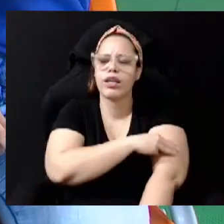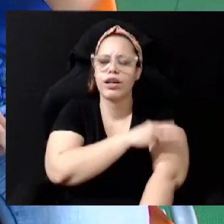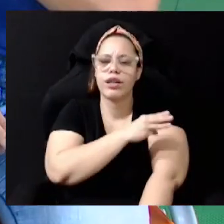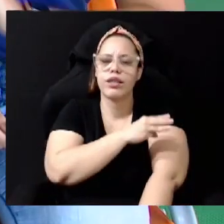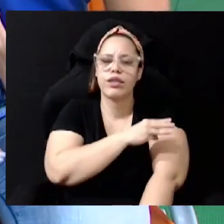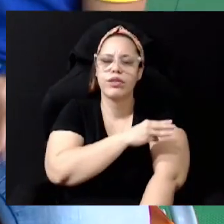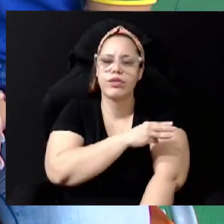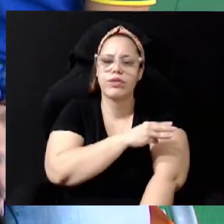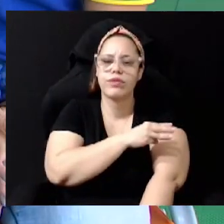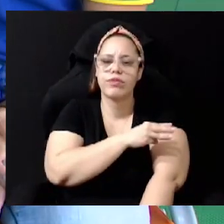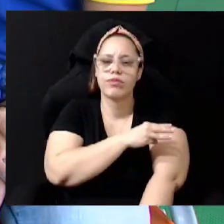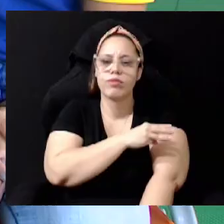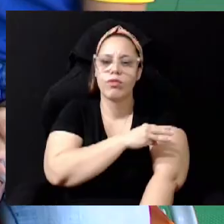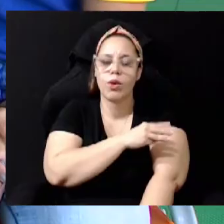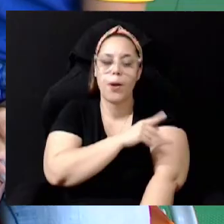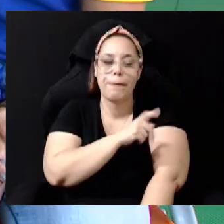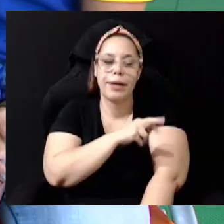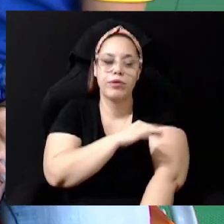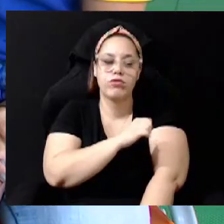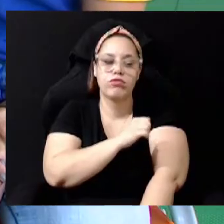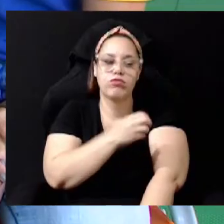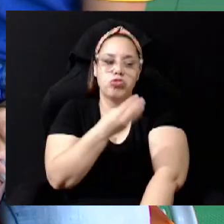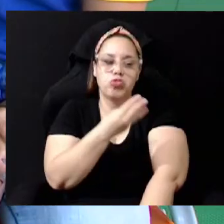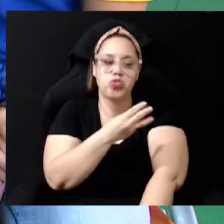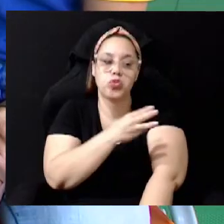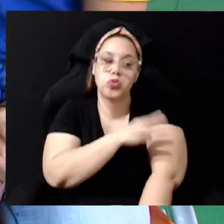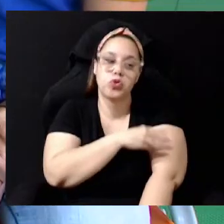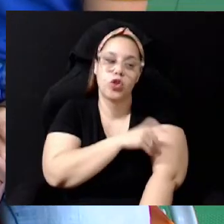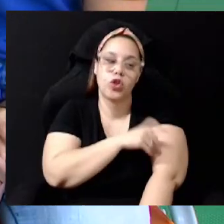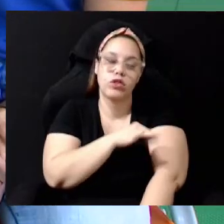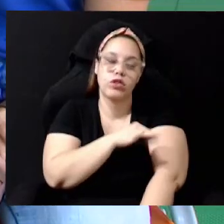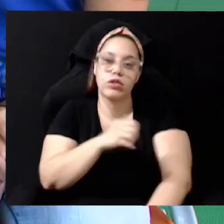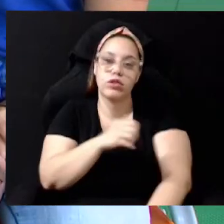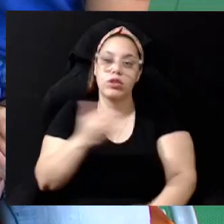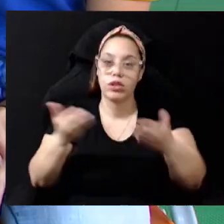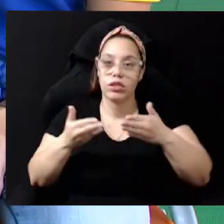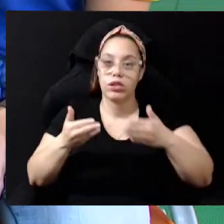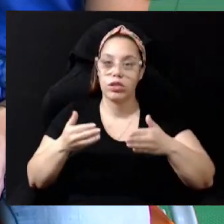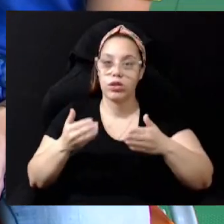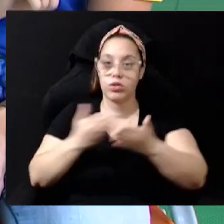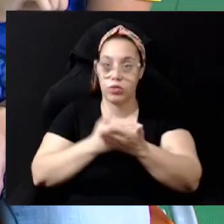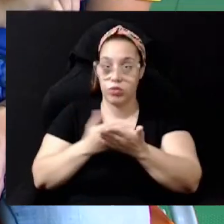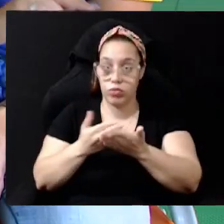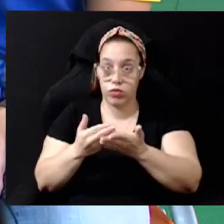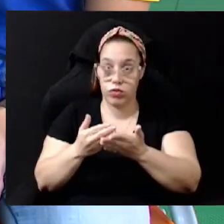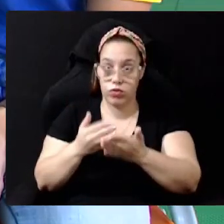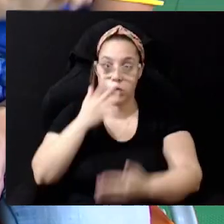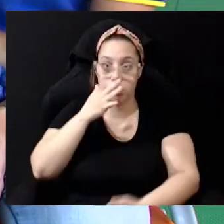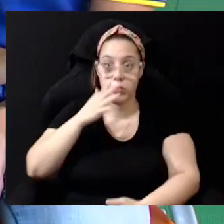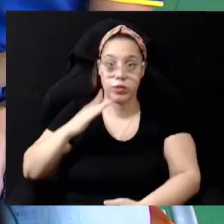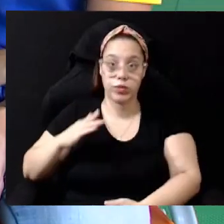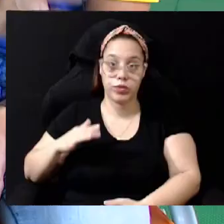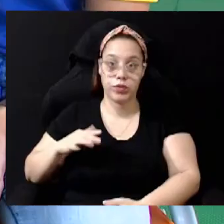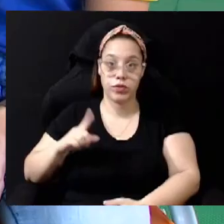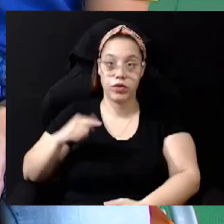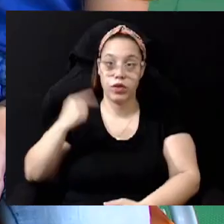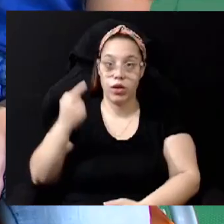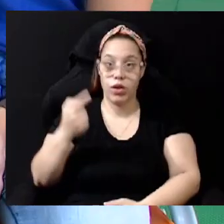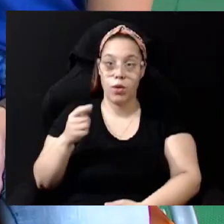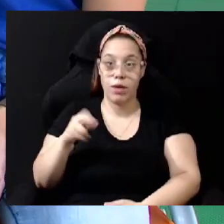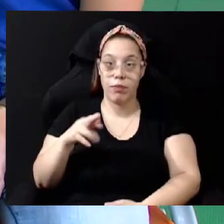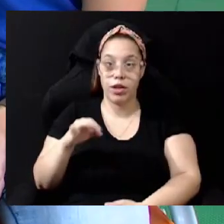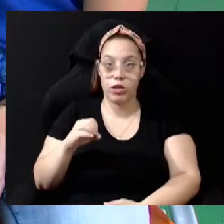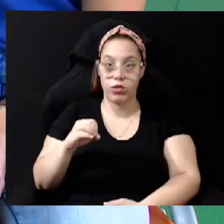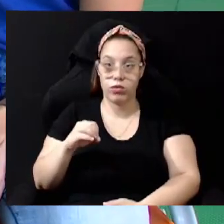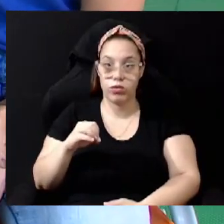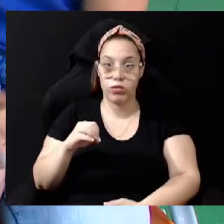terceiro do terceiro ano do primário até o terceiro ano do colegial? Nós chamamos agora, desde o início, educação infantil, aí depois o que